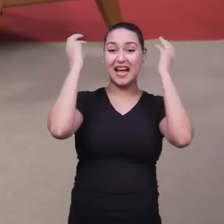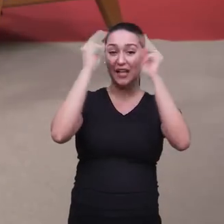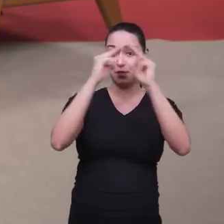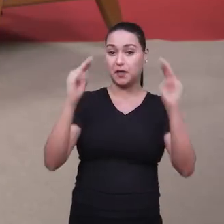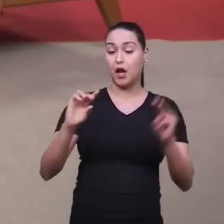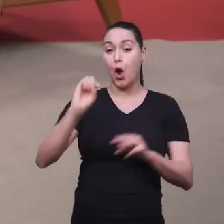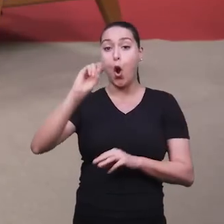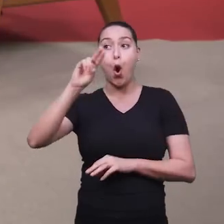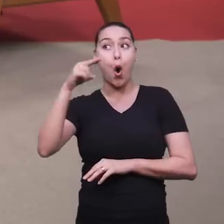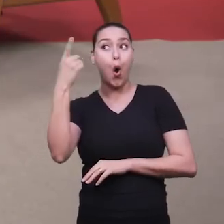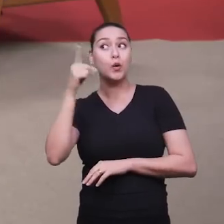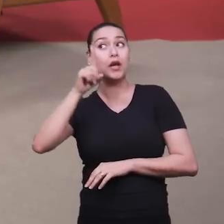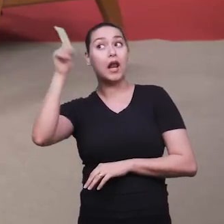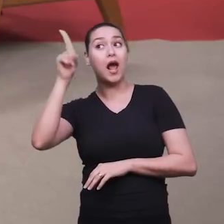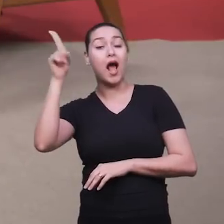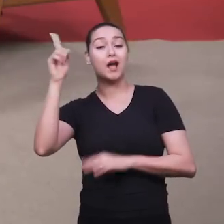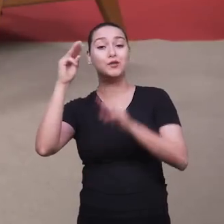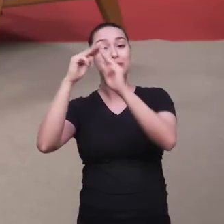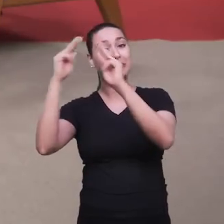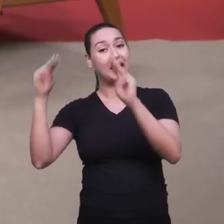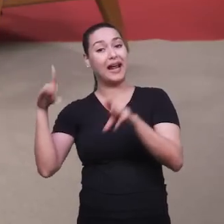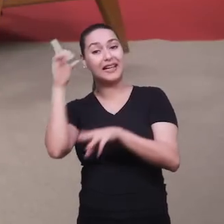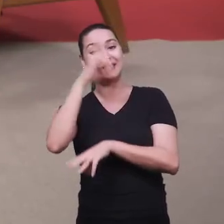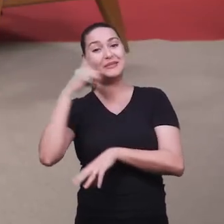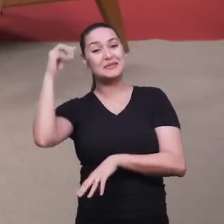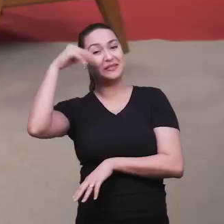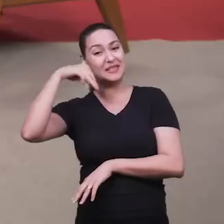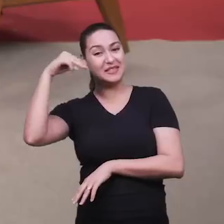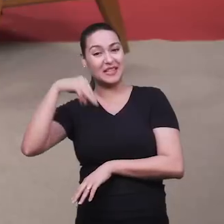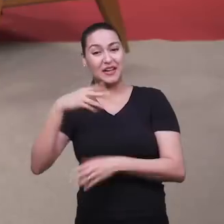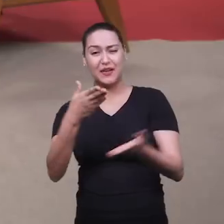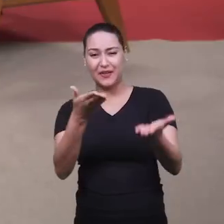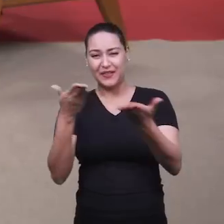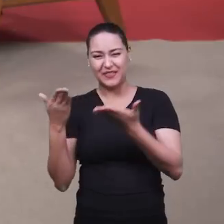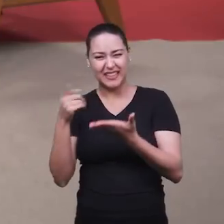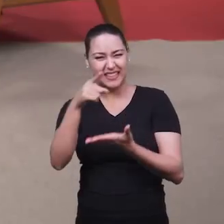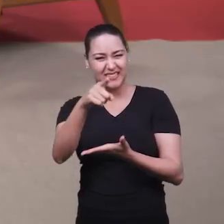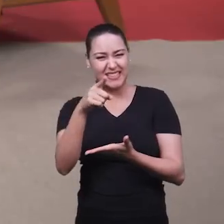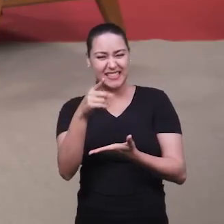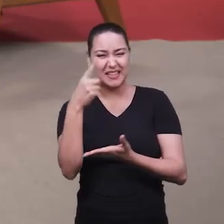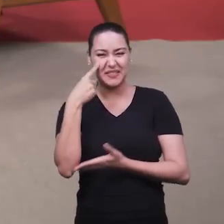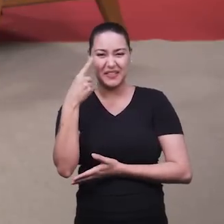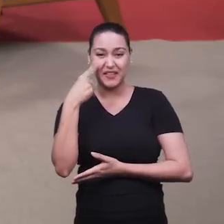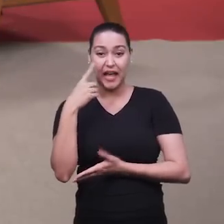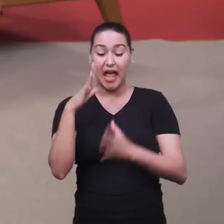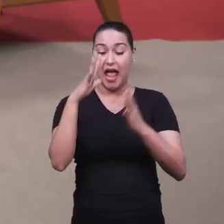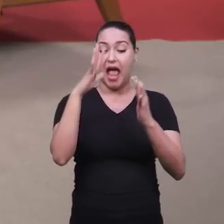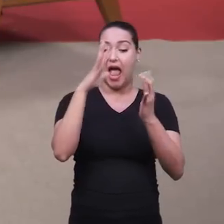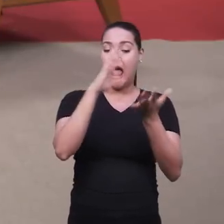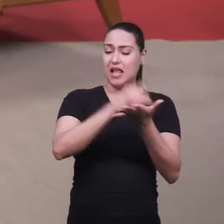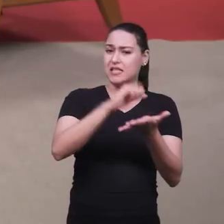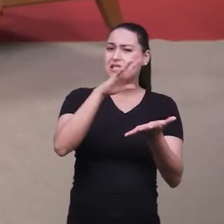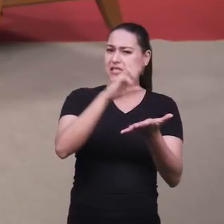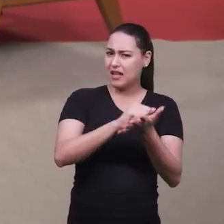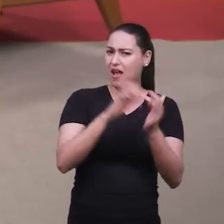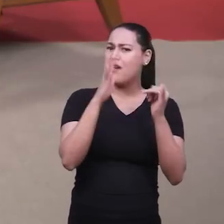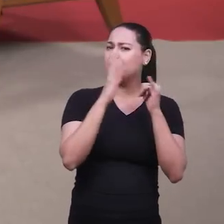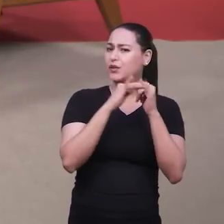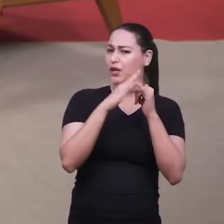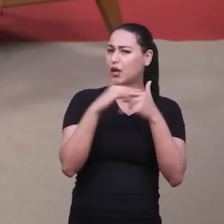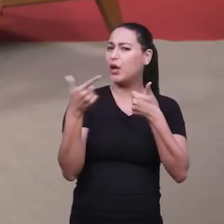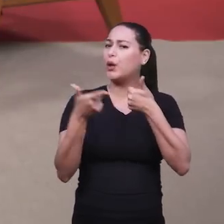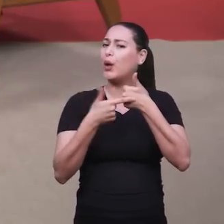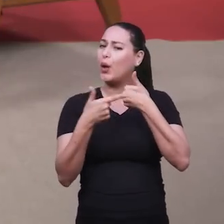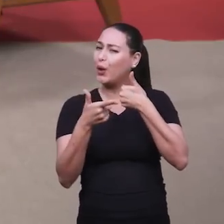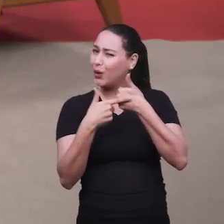rádio ou de lá do Manaim. Você é nosso convidado a assistir, mas aqui fica um pedido. Não esqueça de se inscrever no nosso canal,